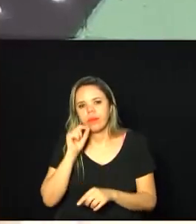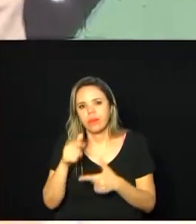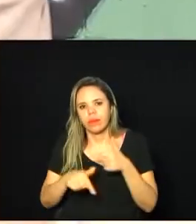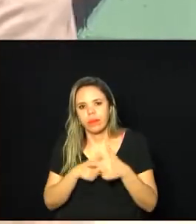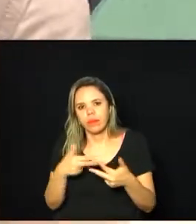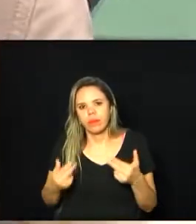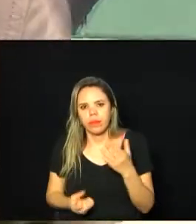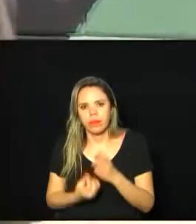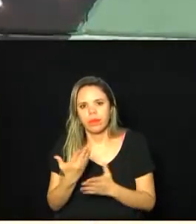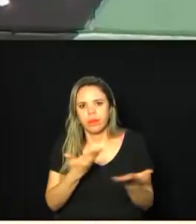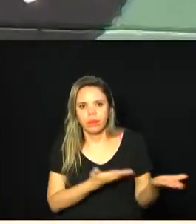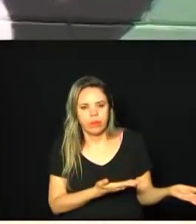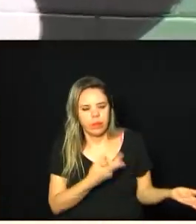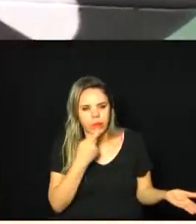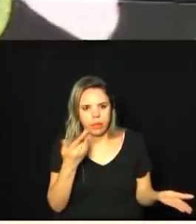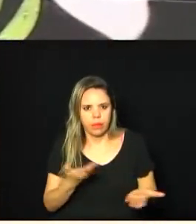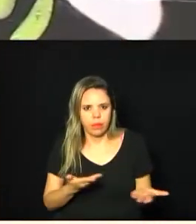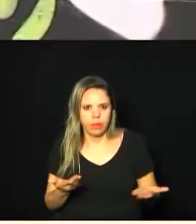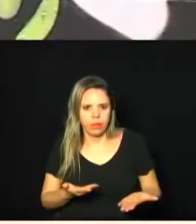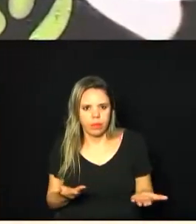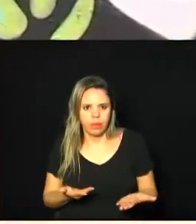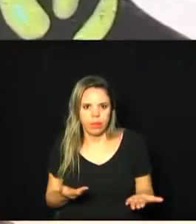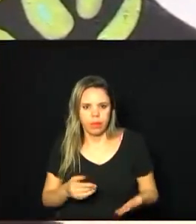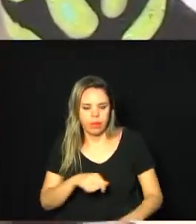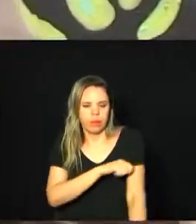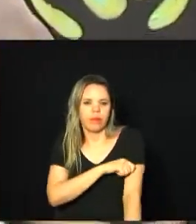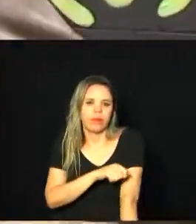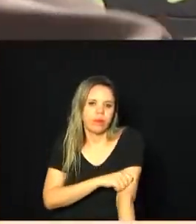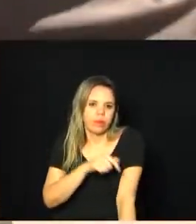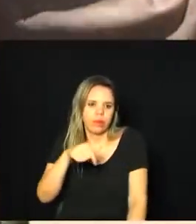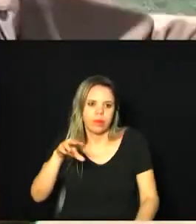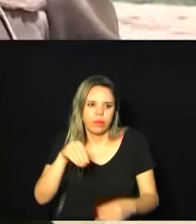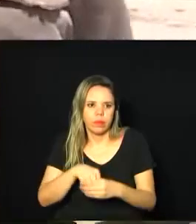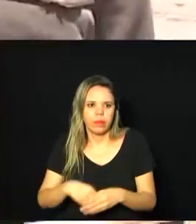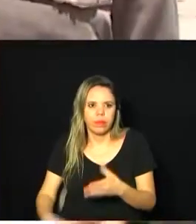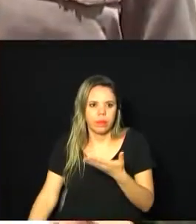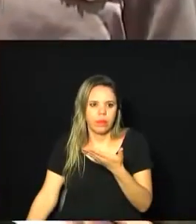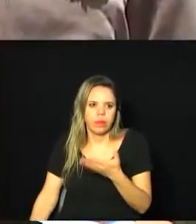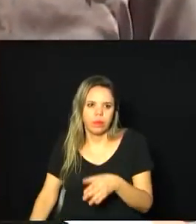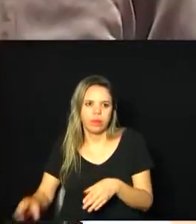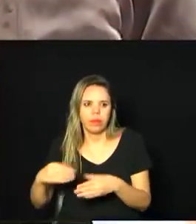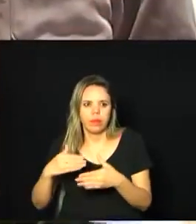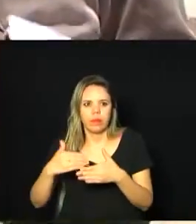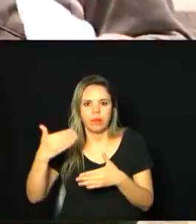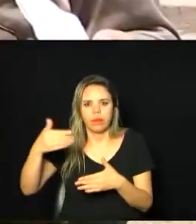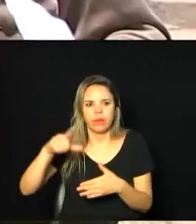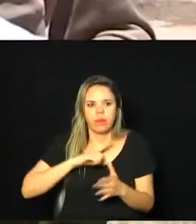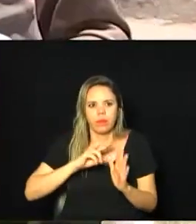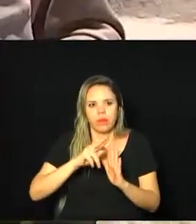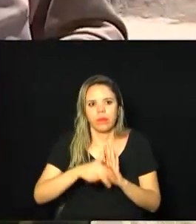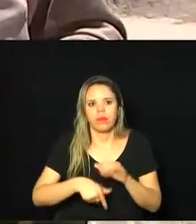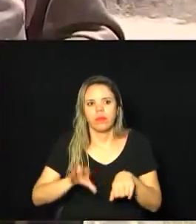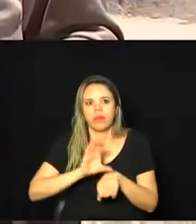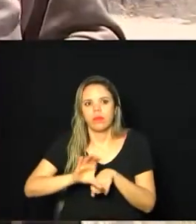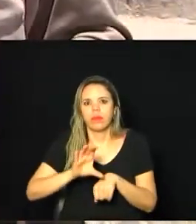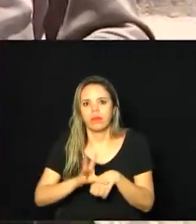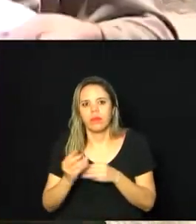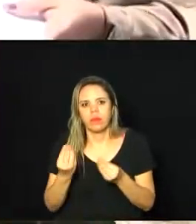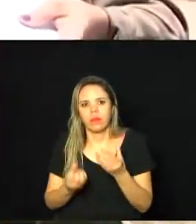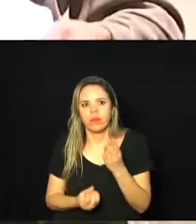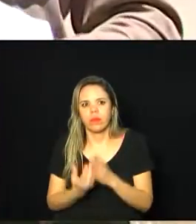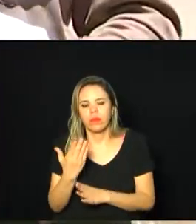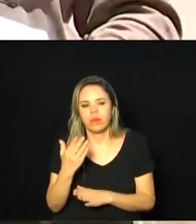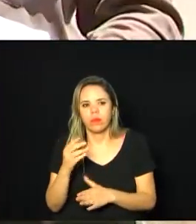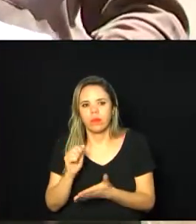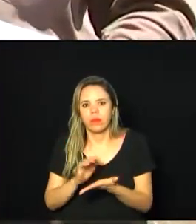atividades acontecendo, inclusive a gente vai falar agora com um dos alunos, porque aqui dentro daquele muro para trás tem vários cursos acontecendo,